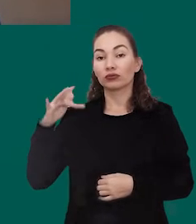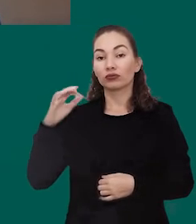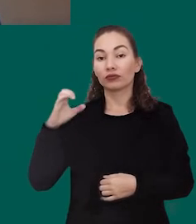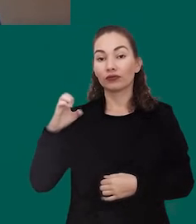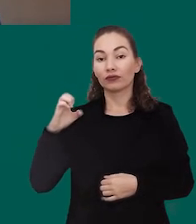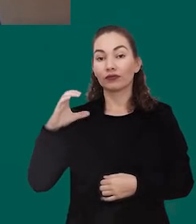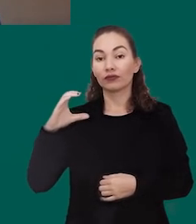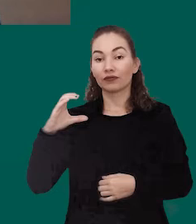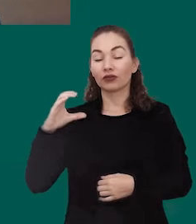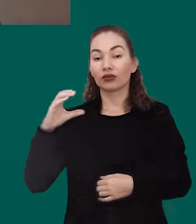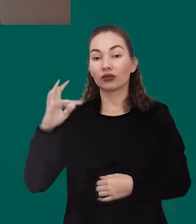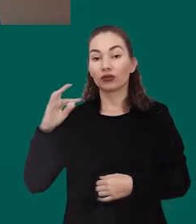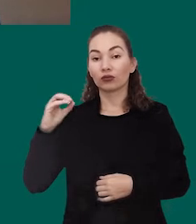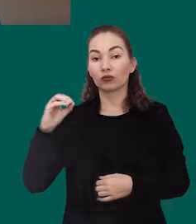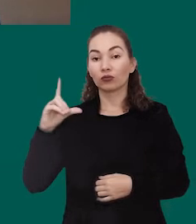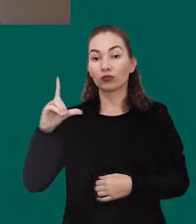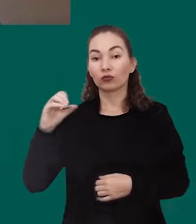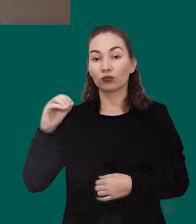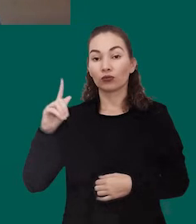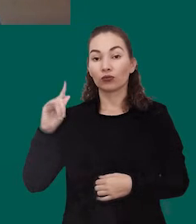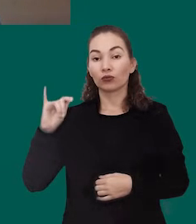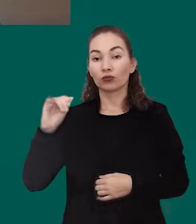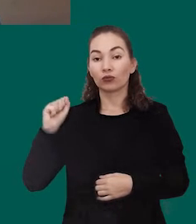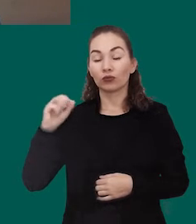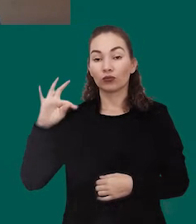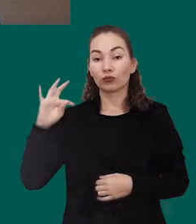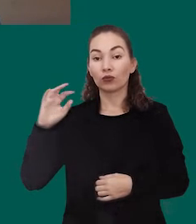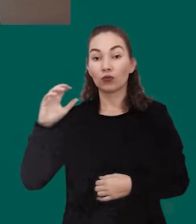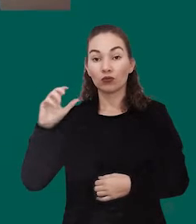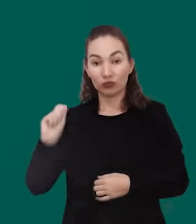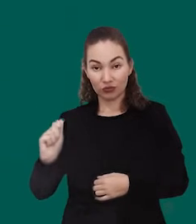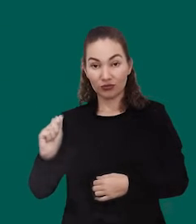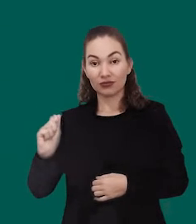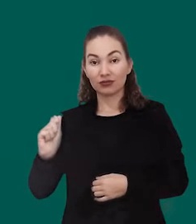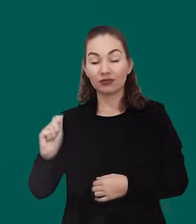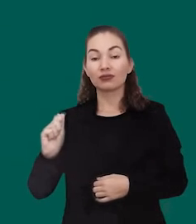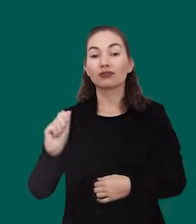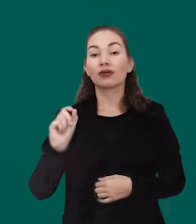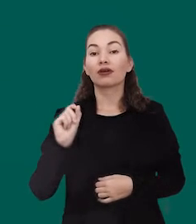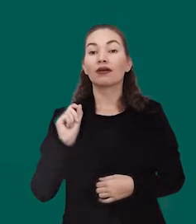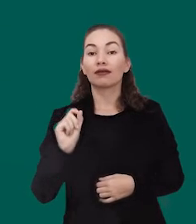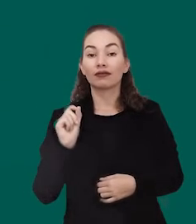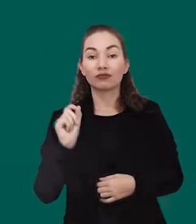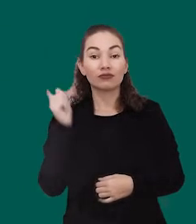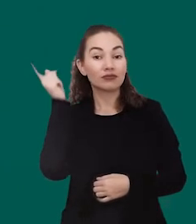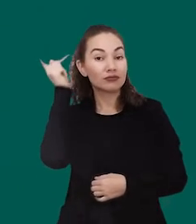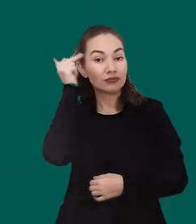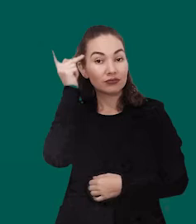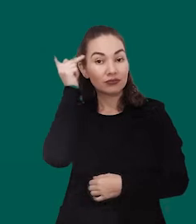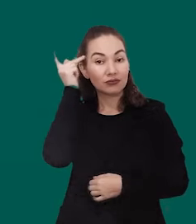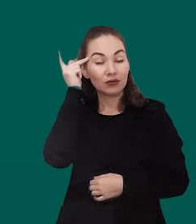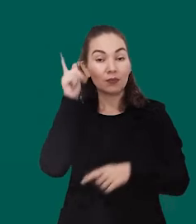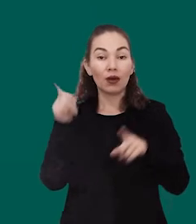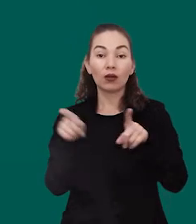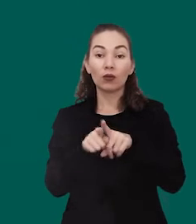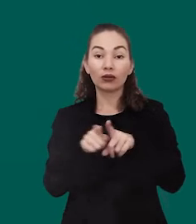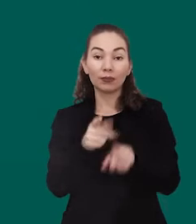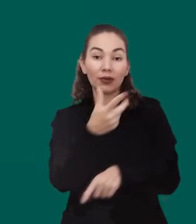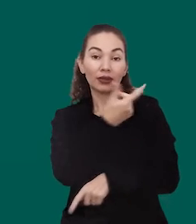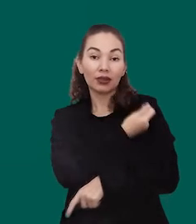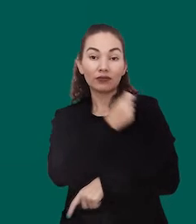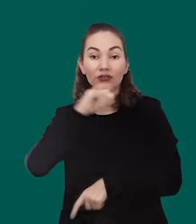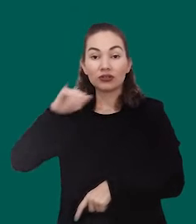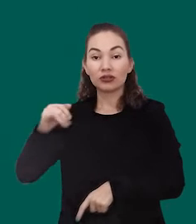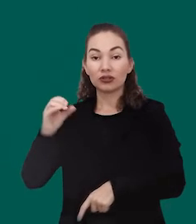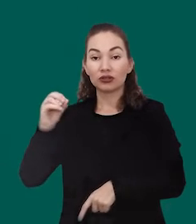São Paulo, diretor médico da Cleveland Vacinas e co-pesquisador, então, da vacina Janssen, que é Johnson & Johnson, do